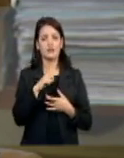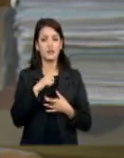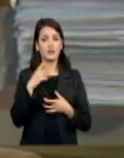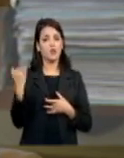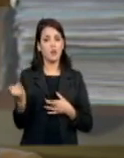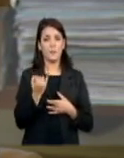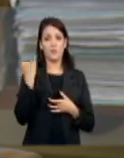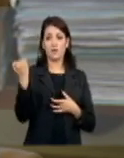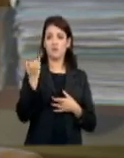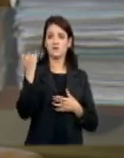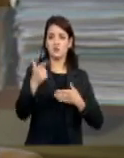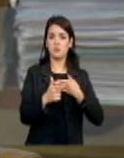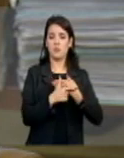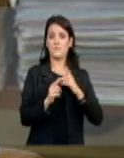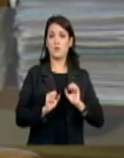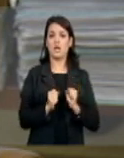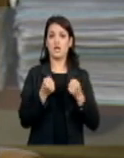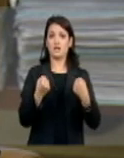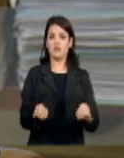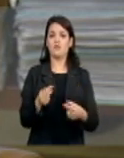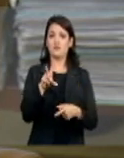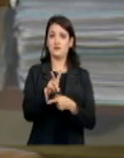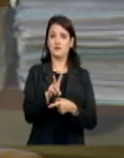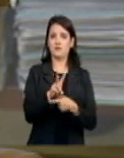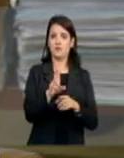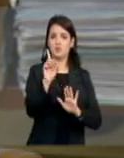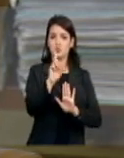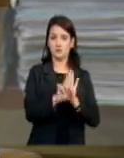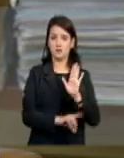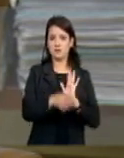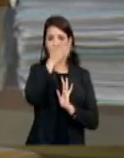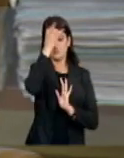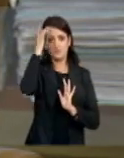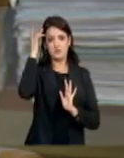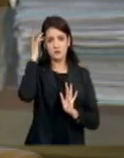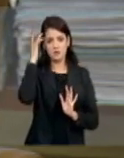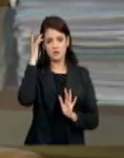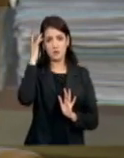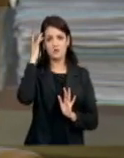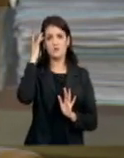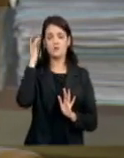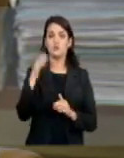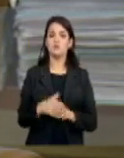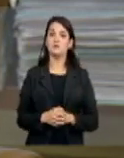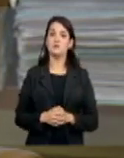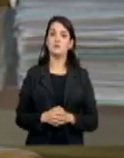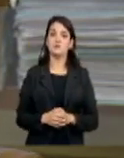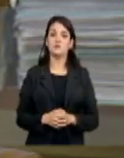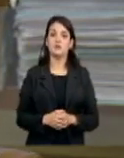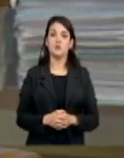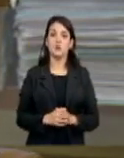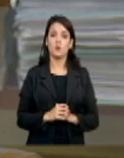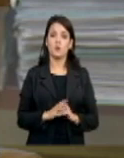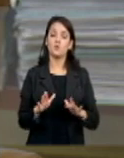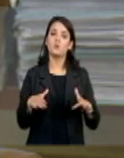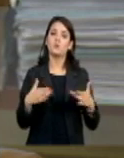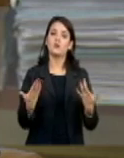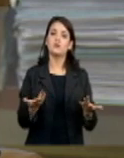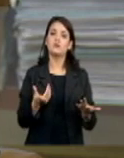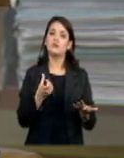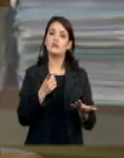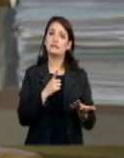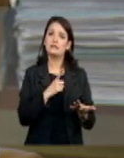papel na defesa e amparo dos direitos das pessoas notadamente quando postas em situação de